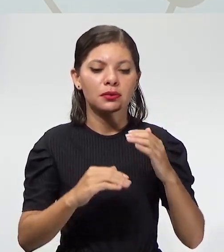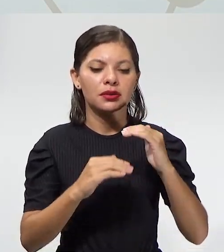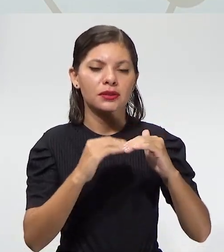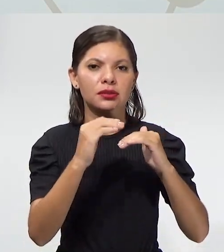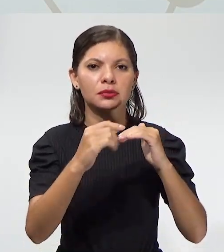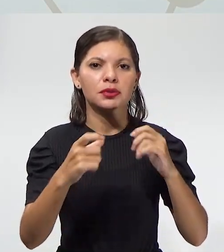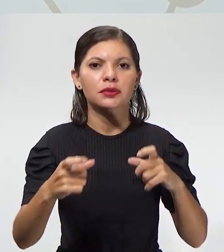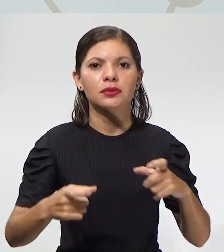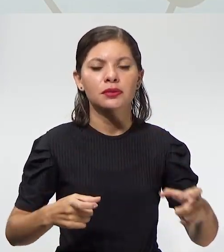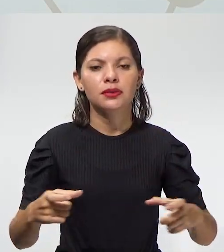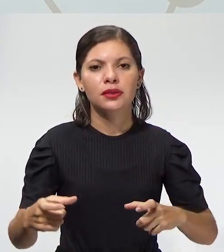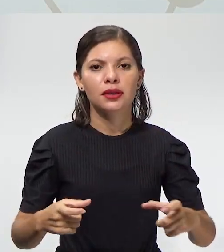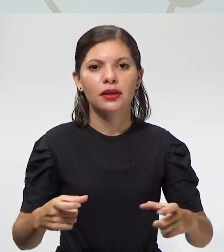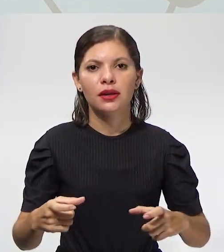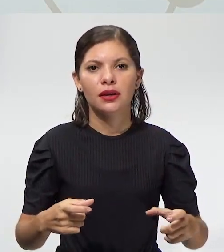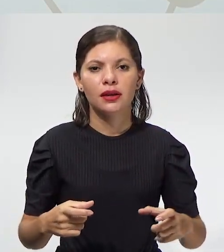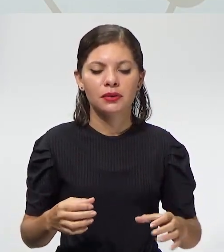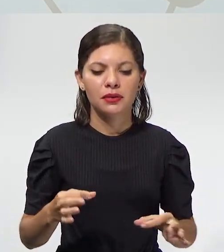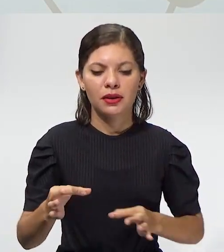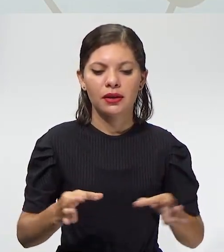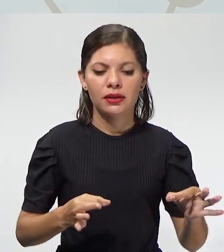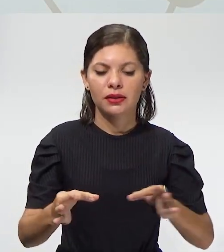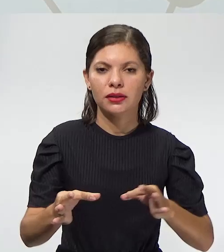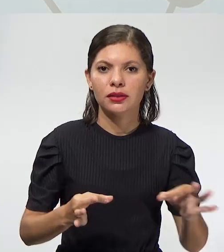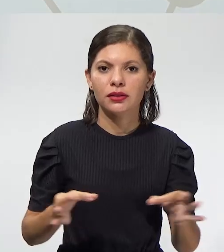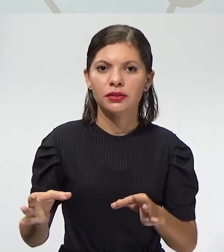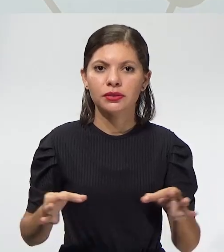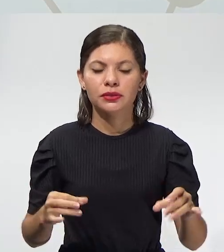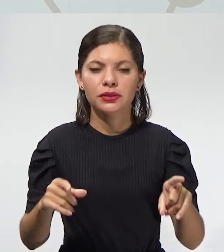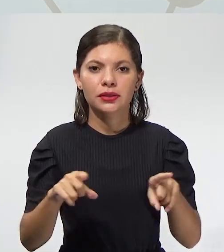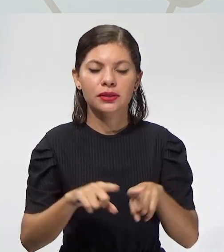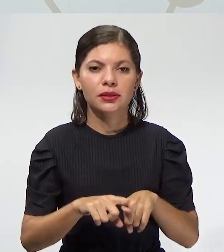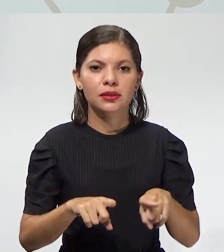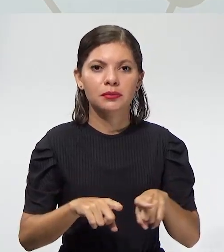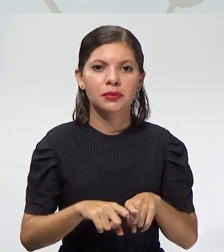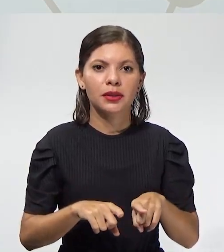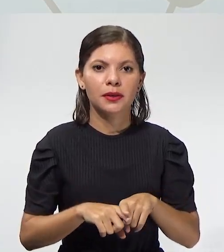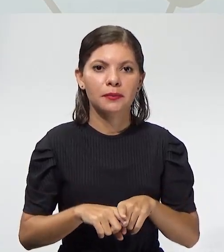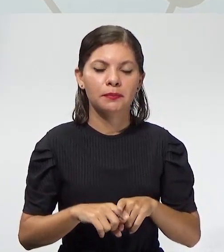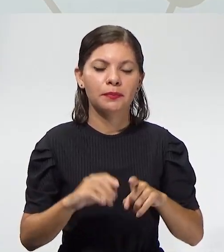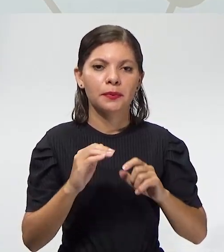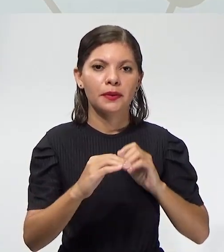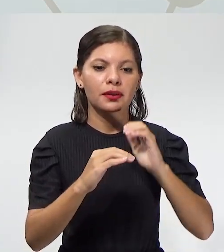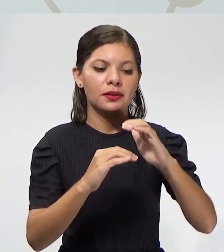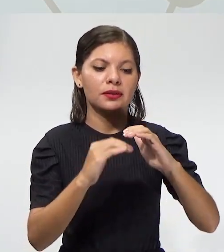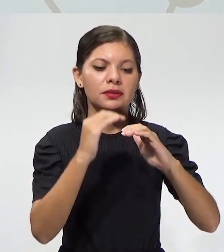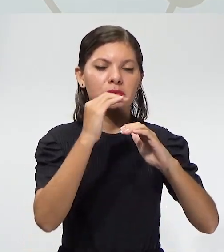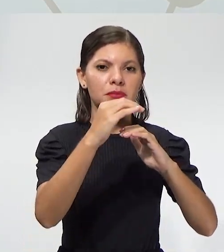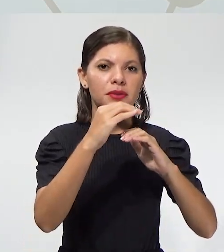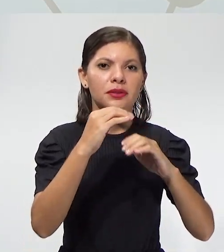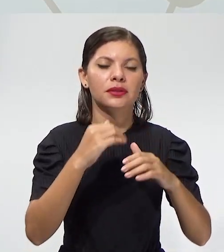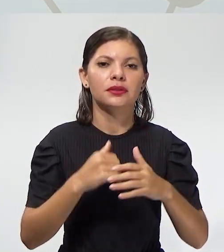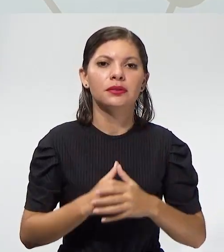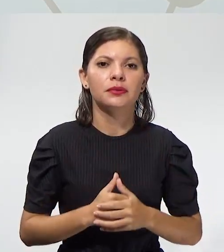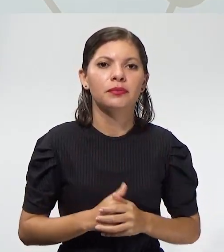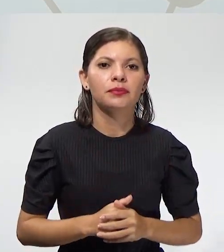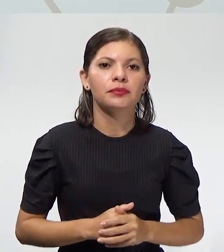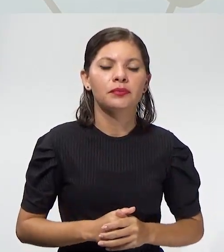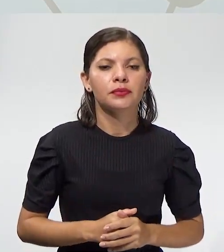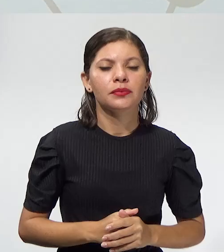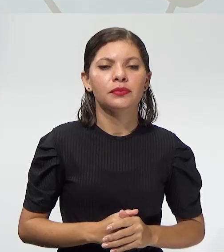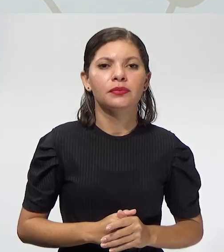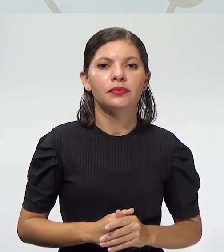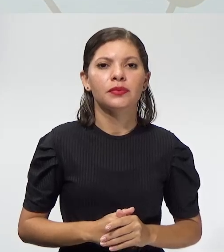desenvolvimento regional, com os arranjos produtivos locais, mas também vou ter, né, um crescimento